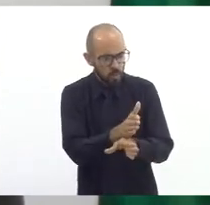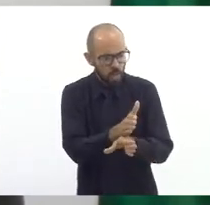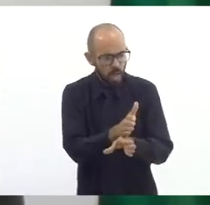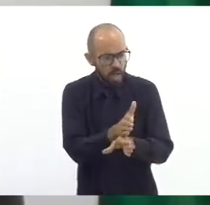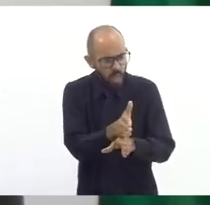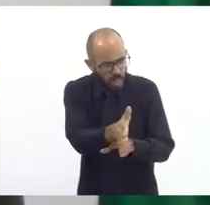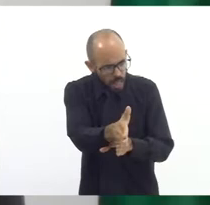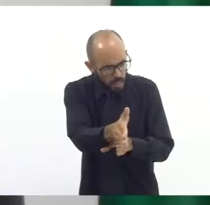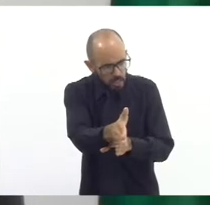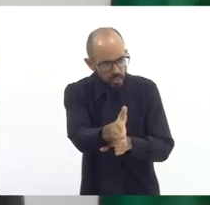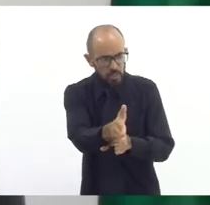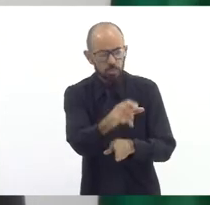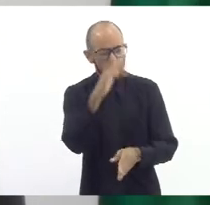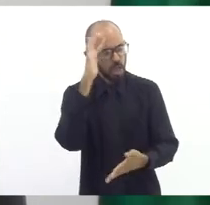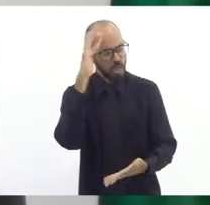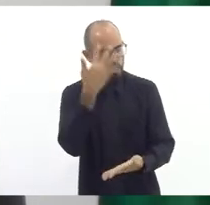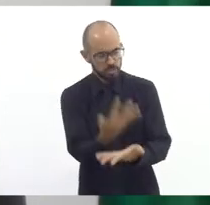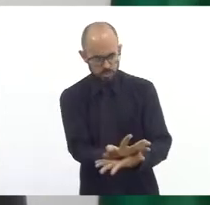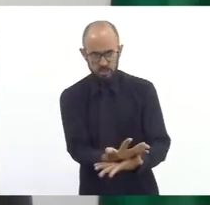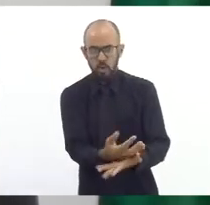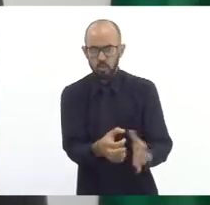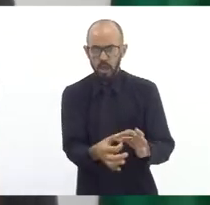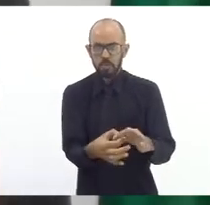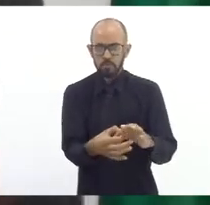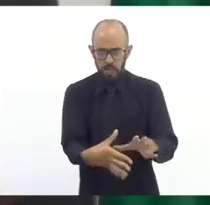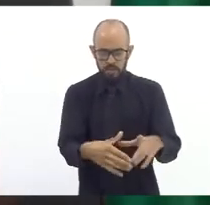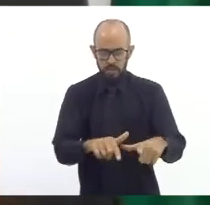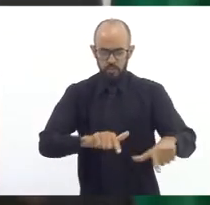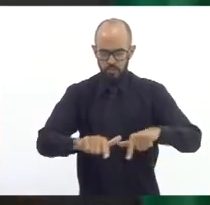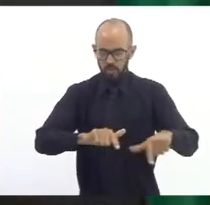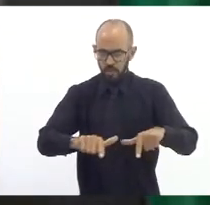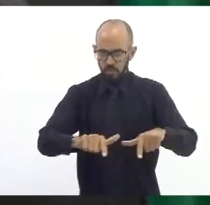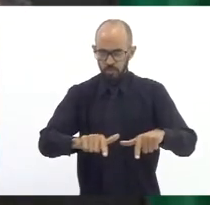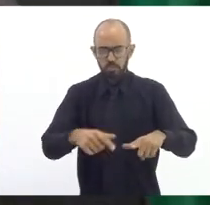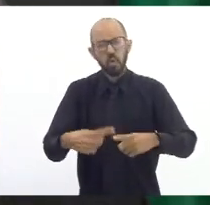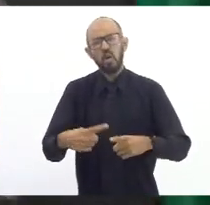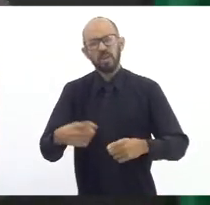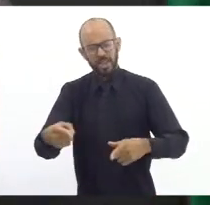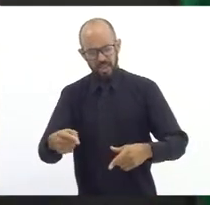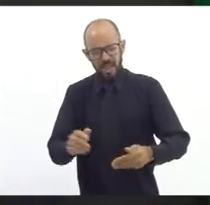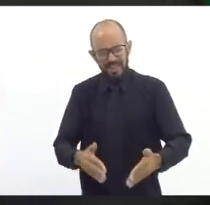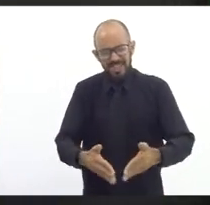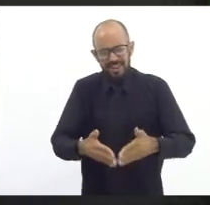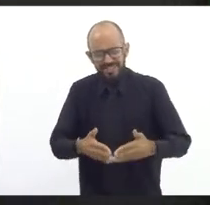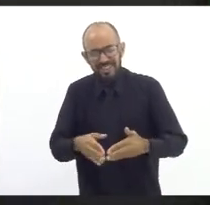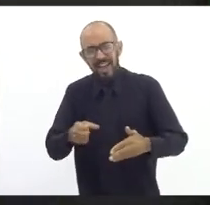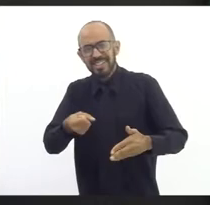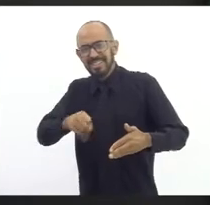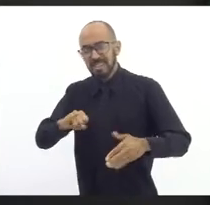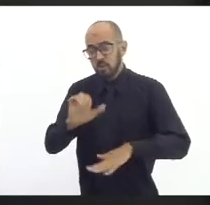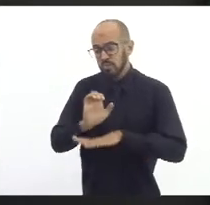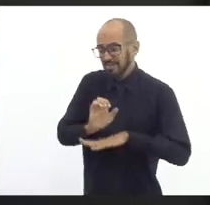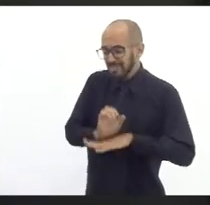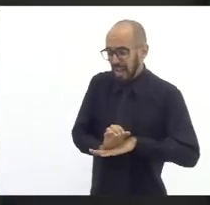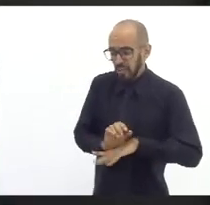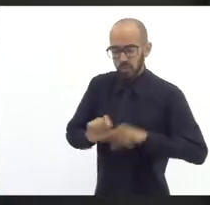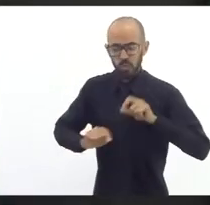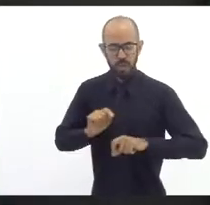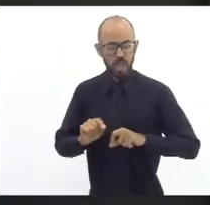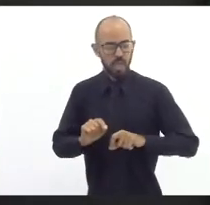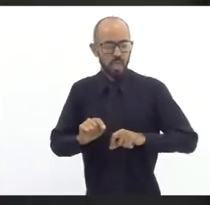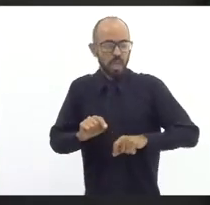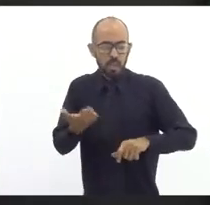equilíbrio da decisão da concessão, porque a concessão é quando o Estado abre mão, tá?